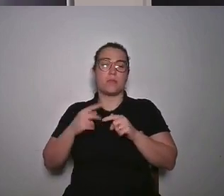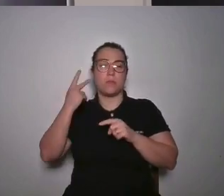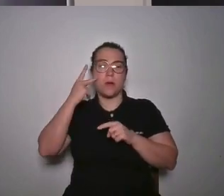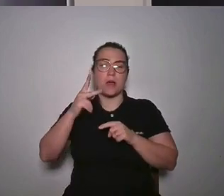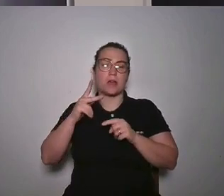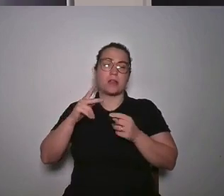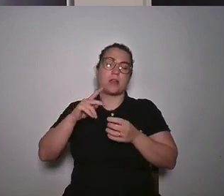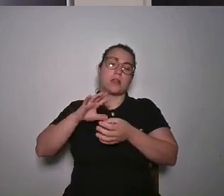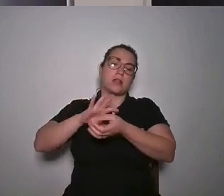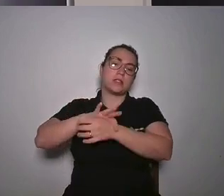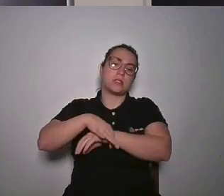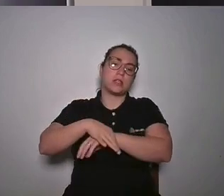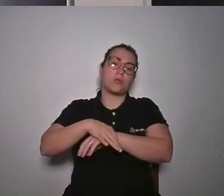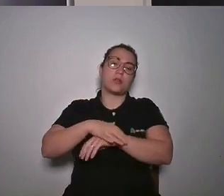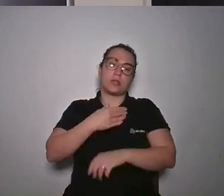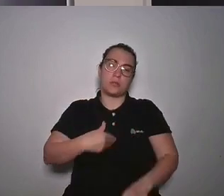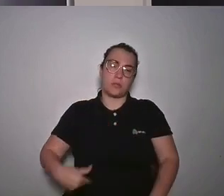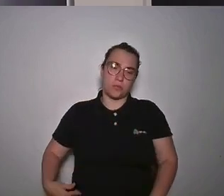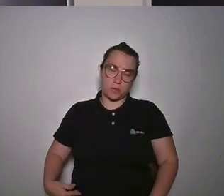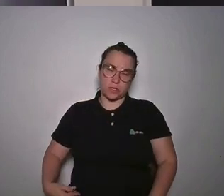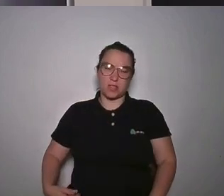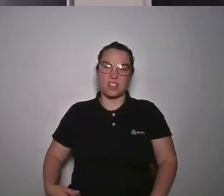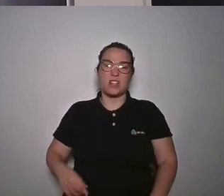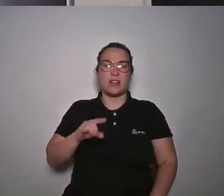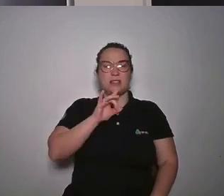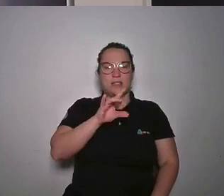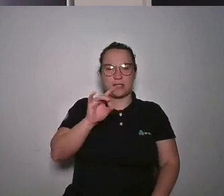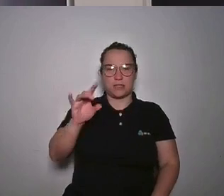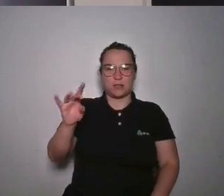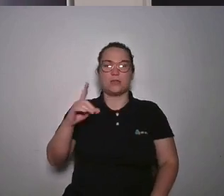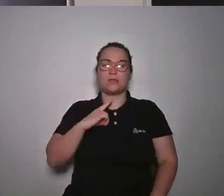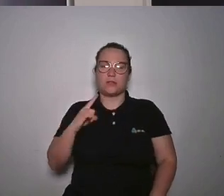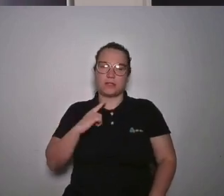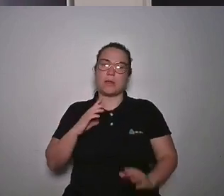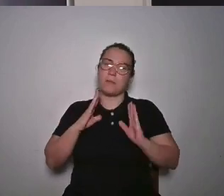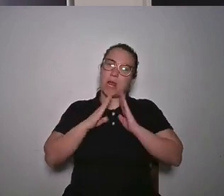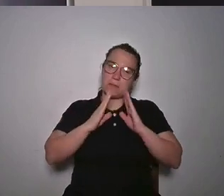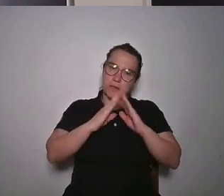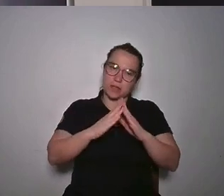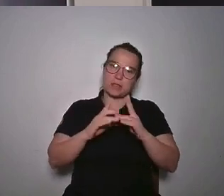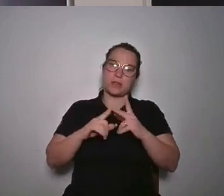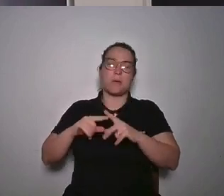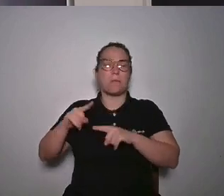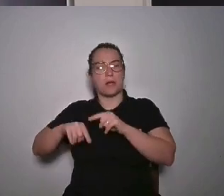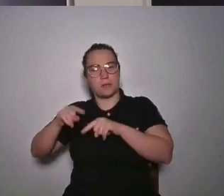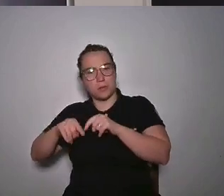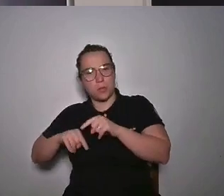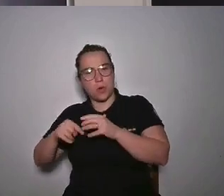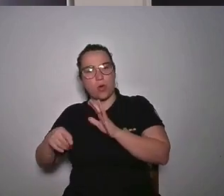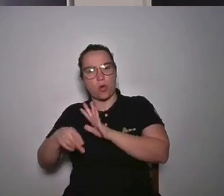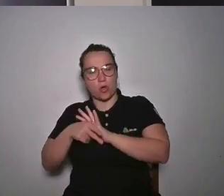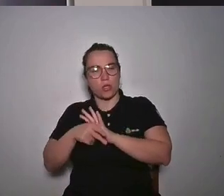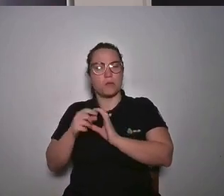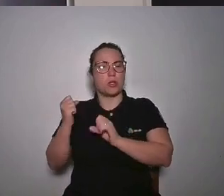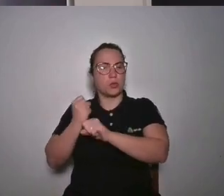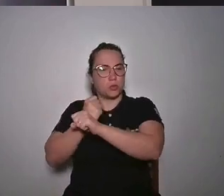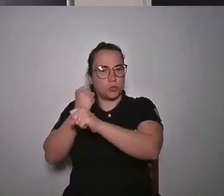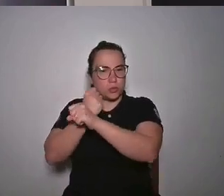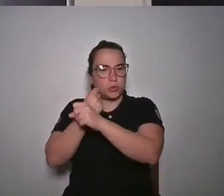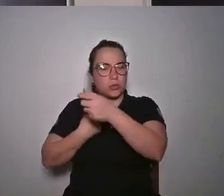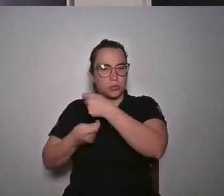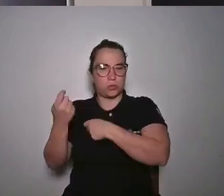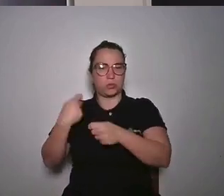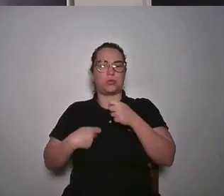Segurança Pública. Cada um deles vai ter para a habitação, para o patrimônio, para as construções da administração